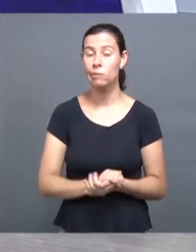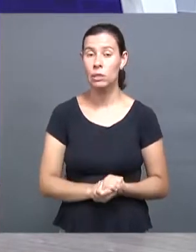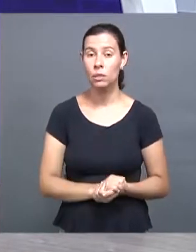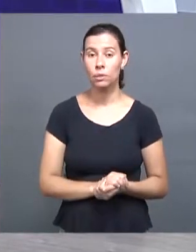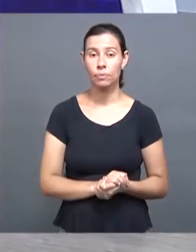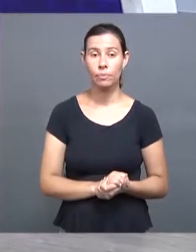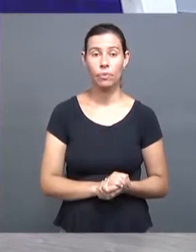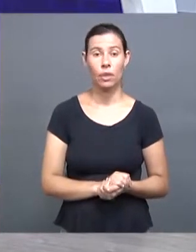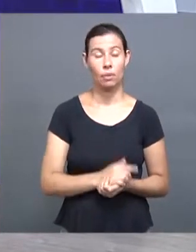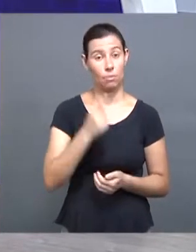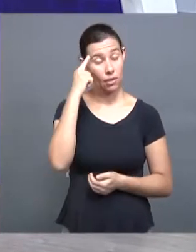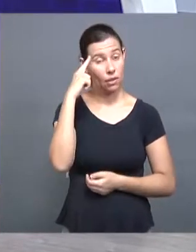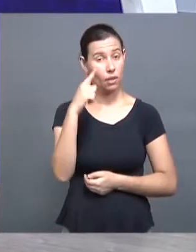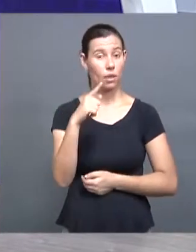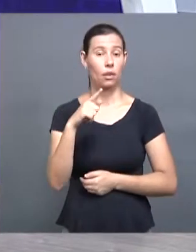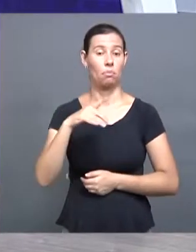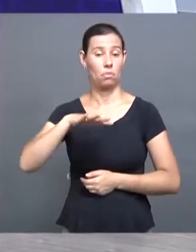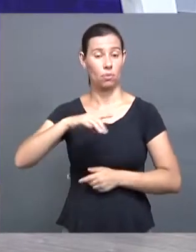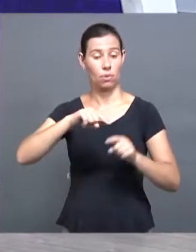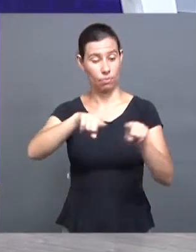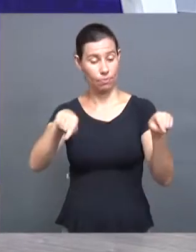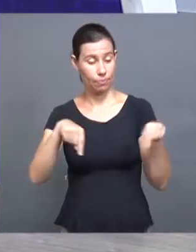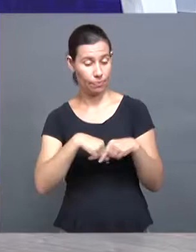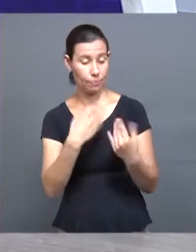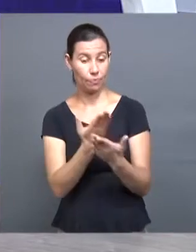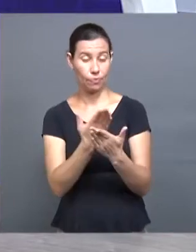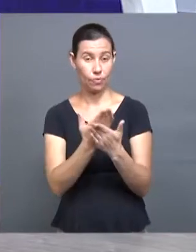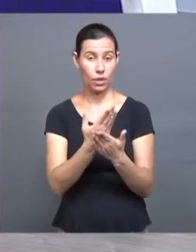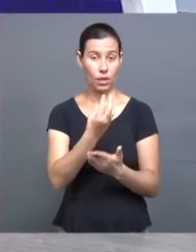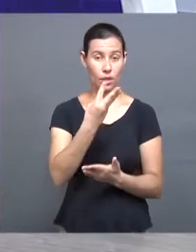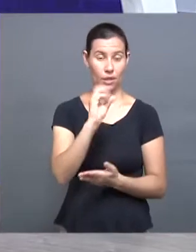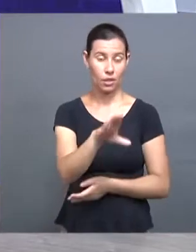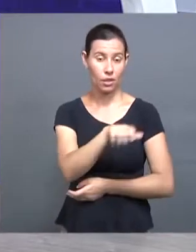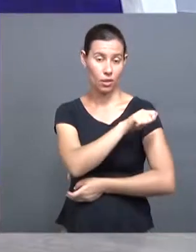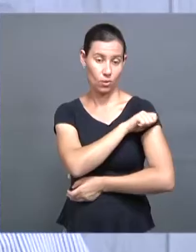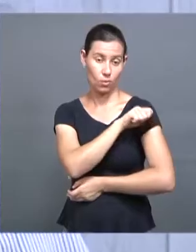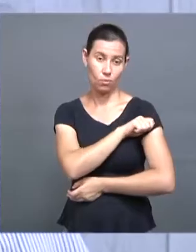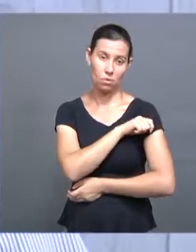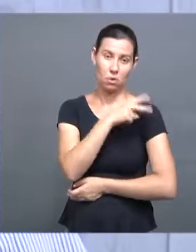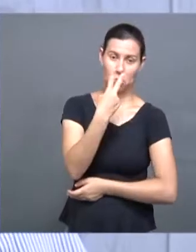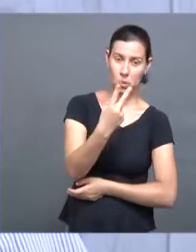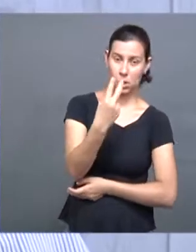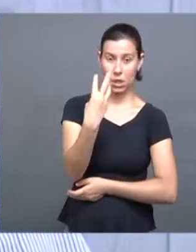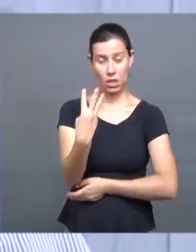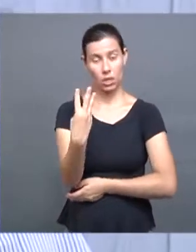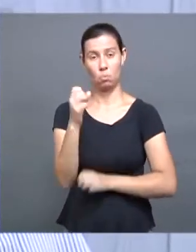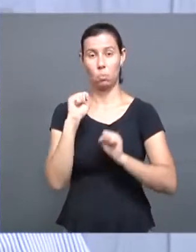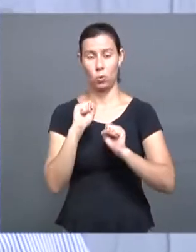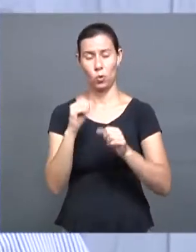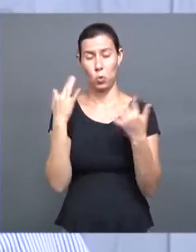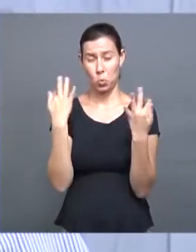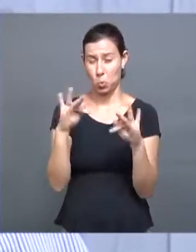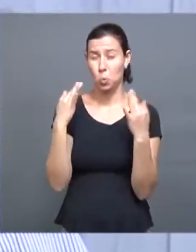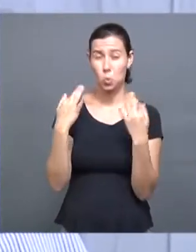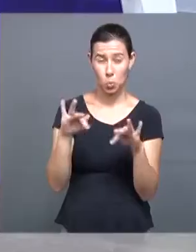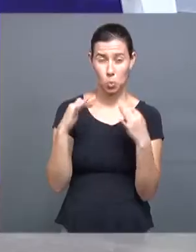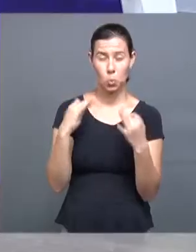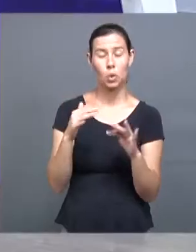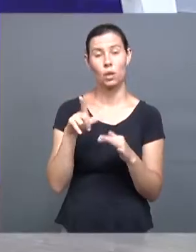aí 30 alunos, a gente vai esperar que entre 2, talvez até 3 com dor de cabeça a maior parte dos